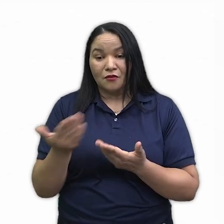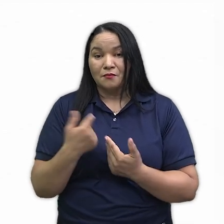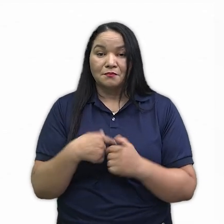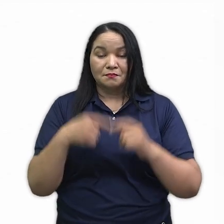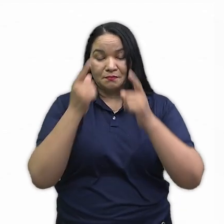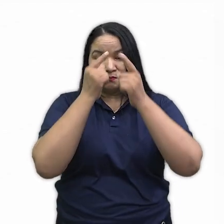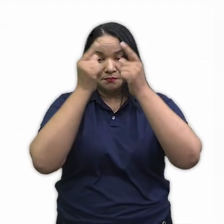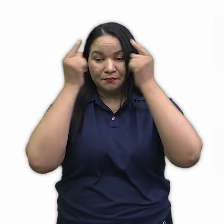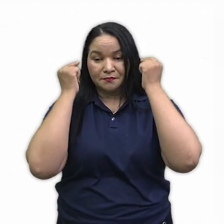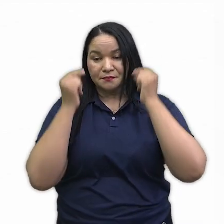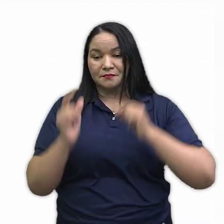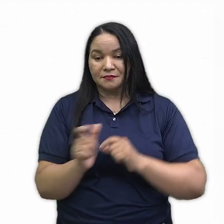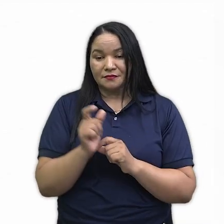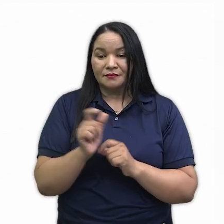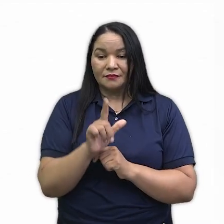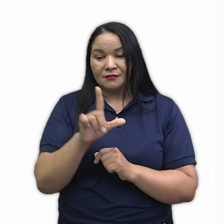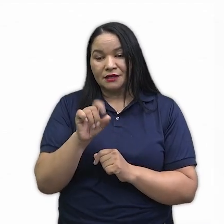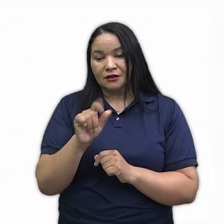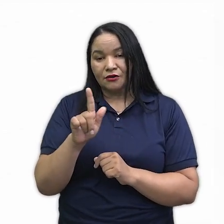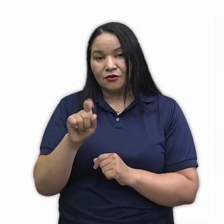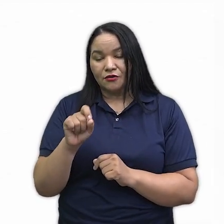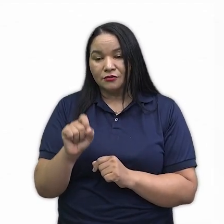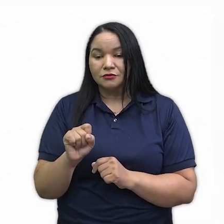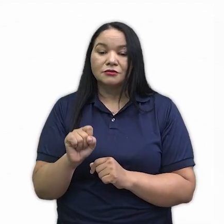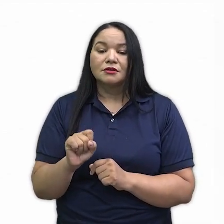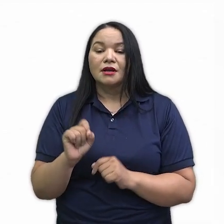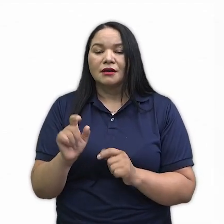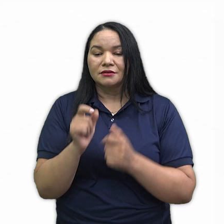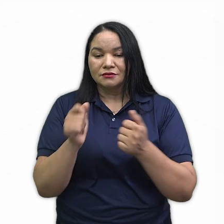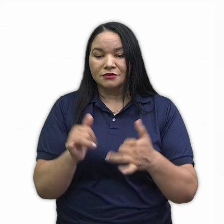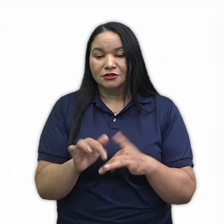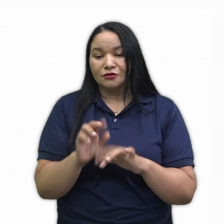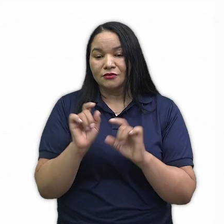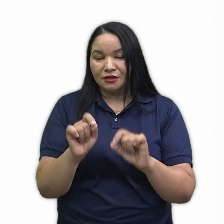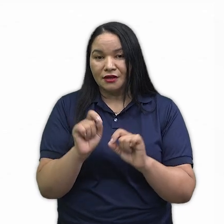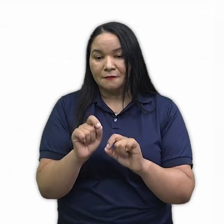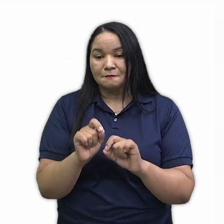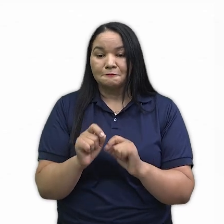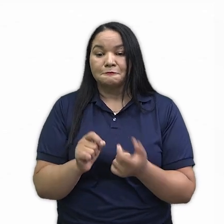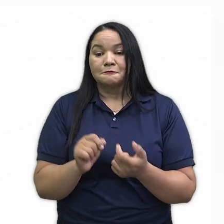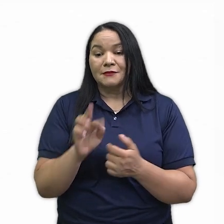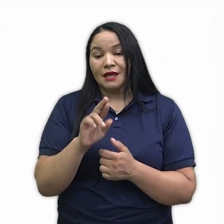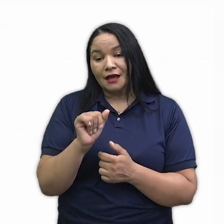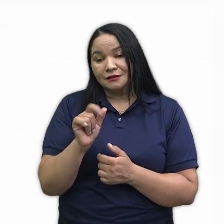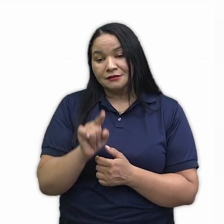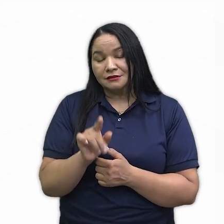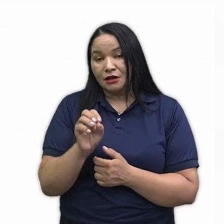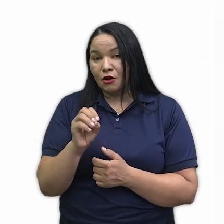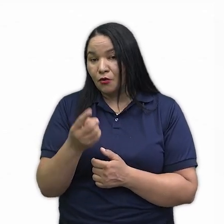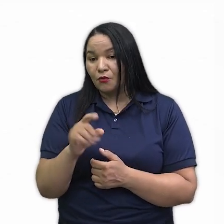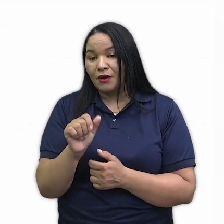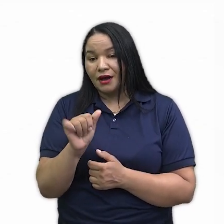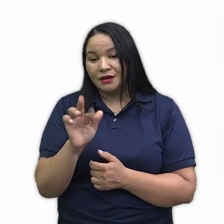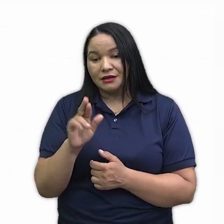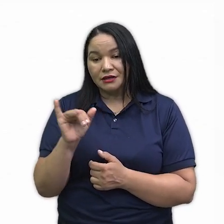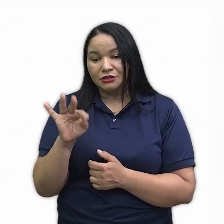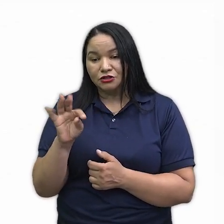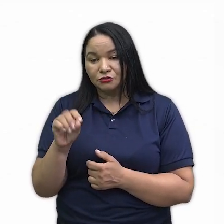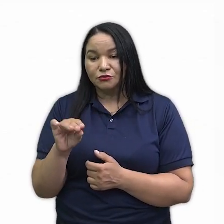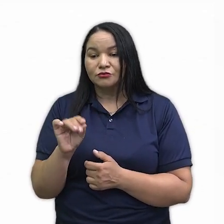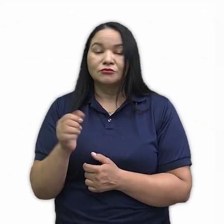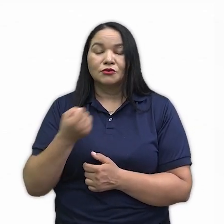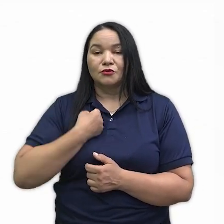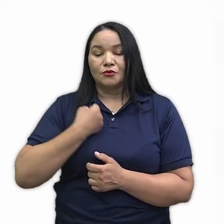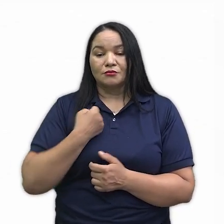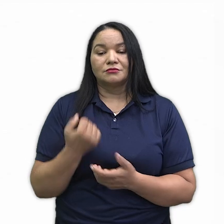palavra grega, né? Logos, tudo bem? Que significa razão, e aritmo, número. Então,